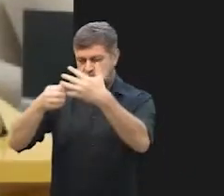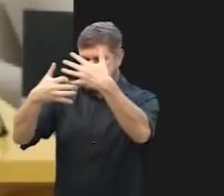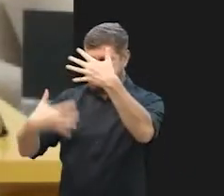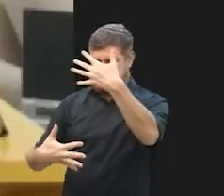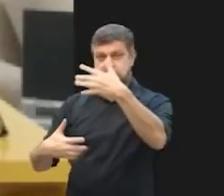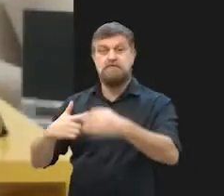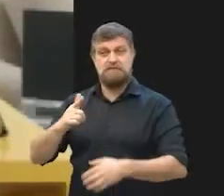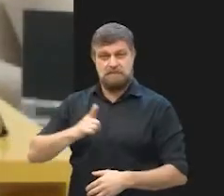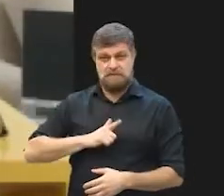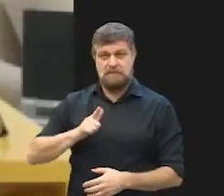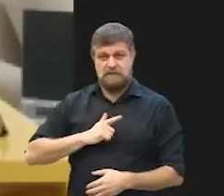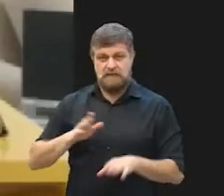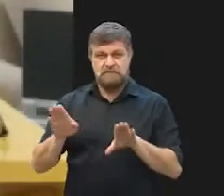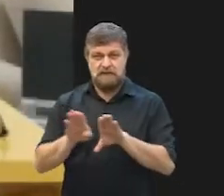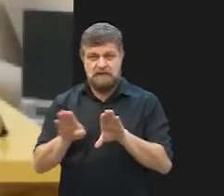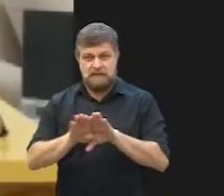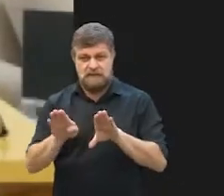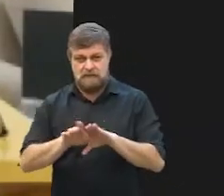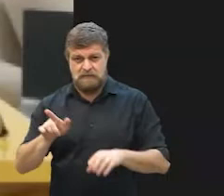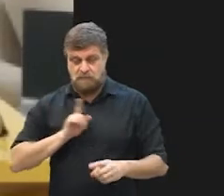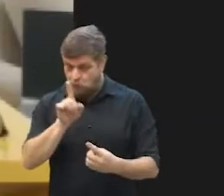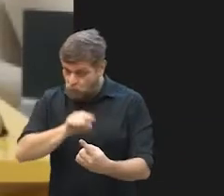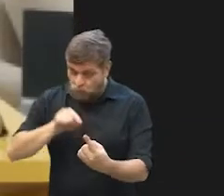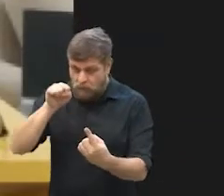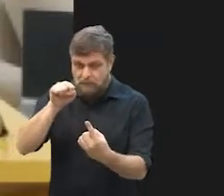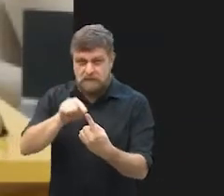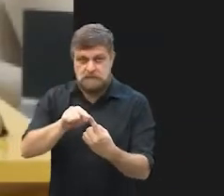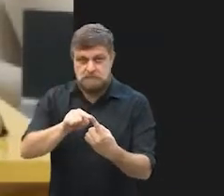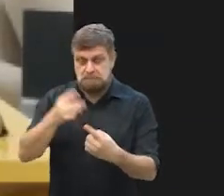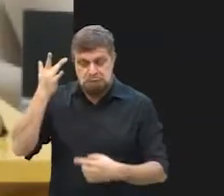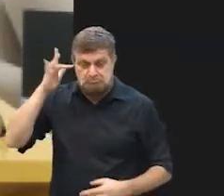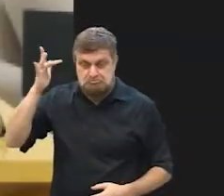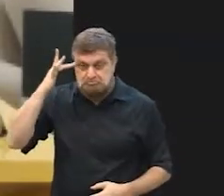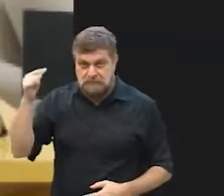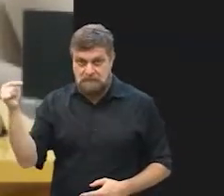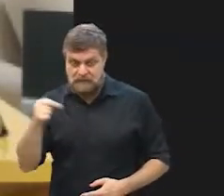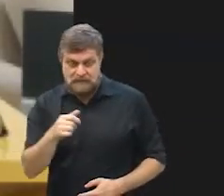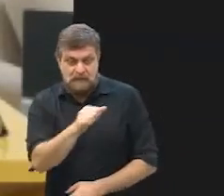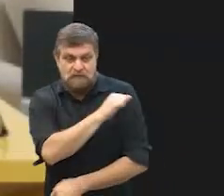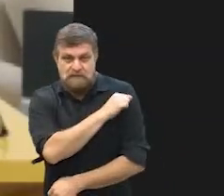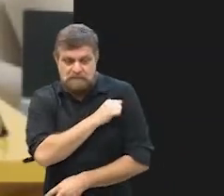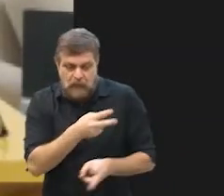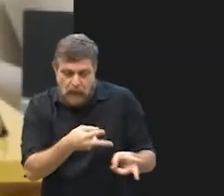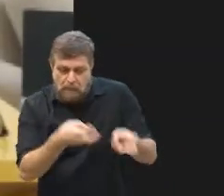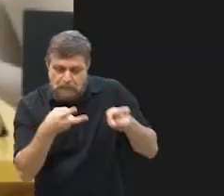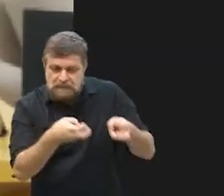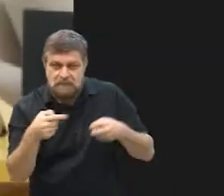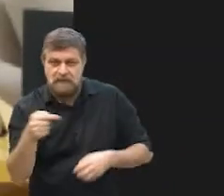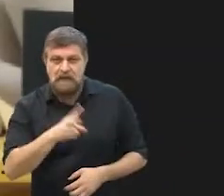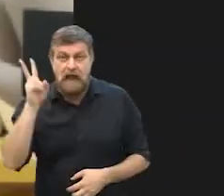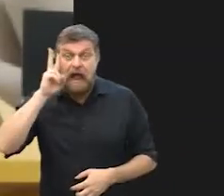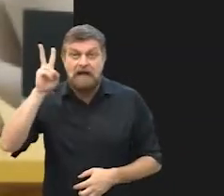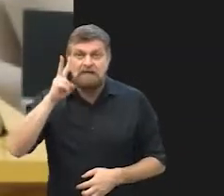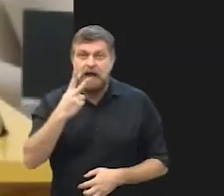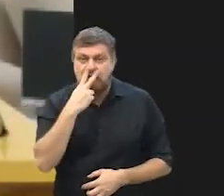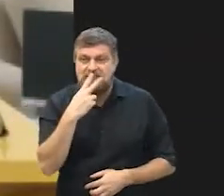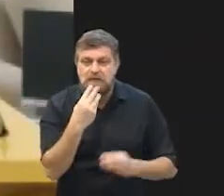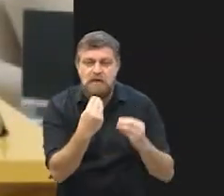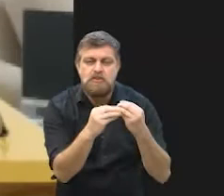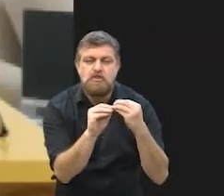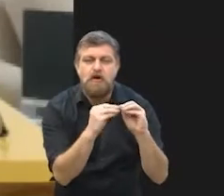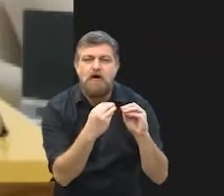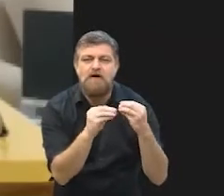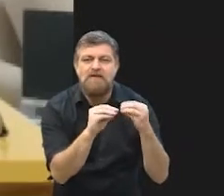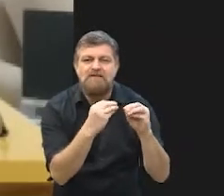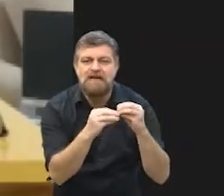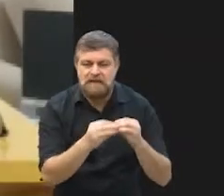coisa que isso também foi um pouquinho intencional, mas não sabia também que eles iam captar tanto, mas eles disseram que a história parecia uma novela, que eles queriam parar